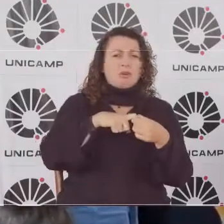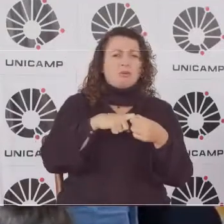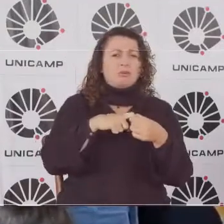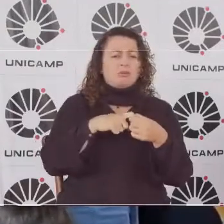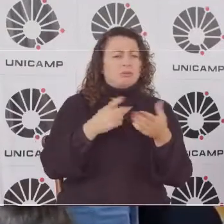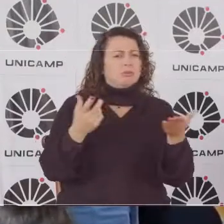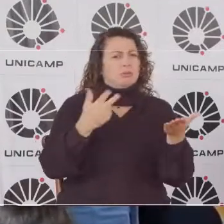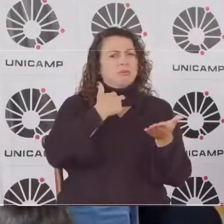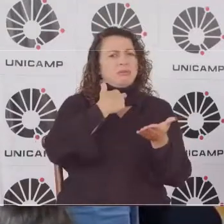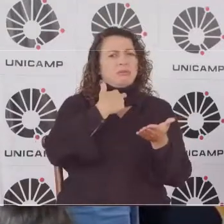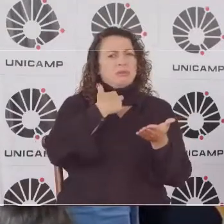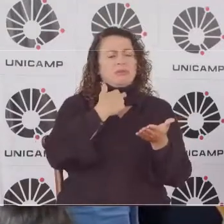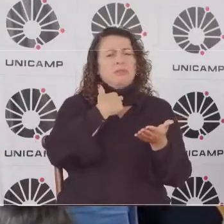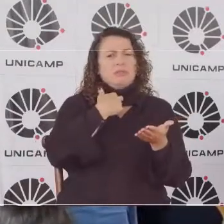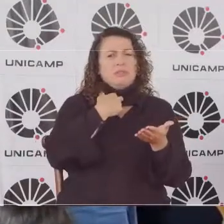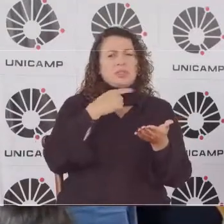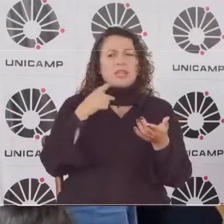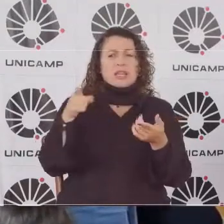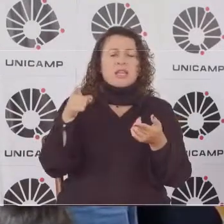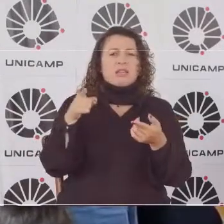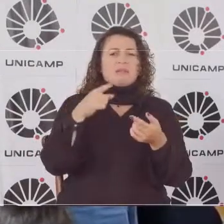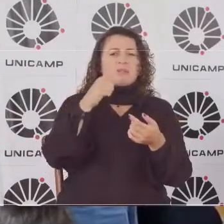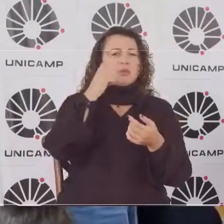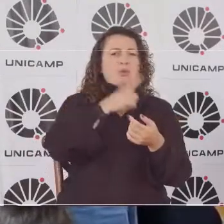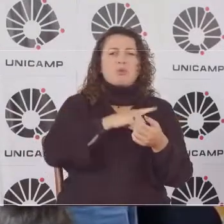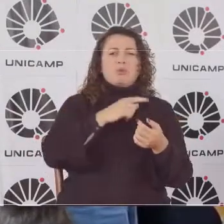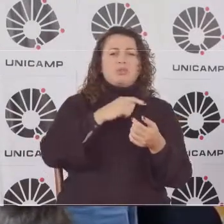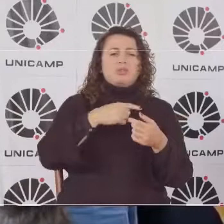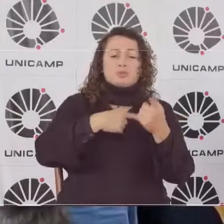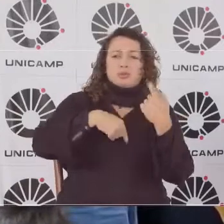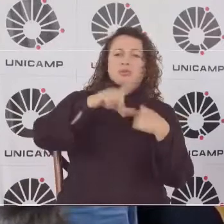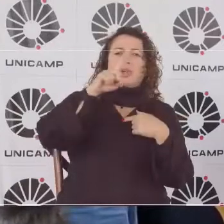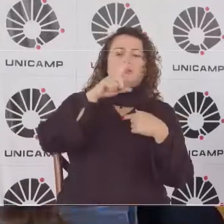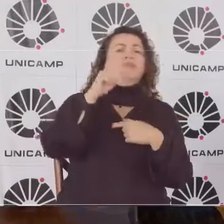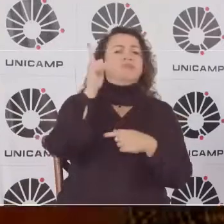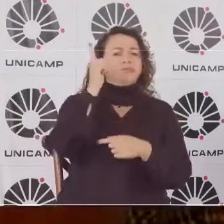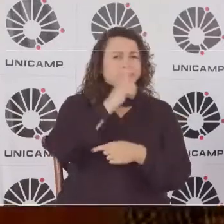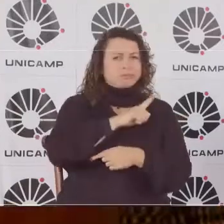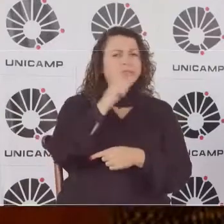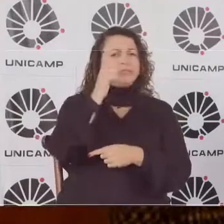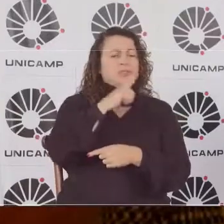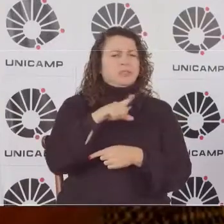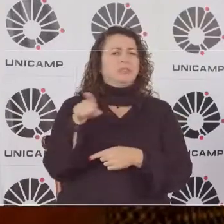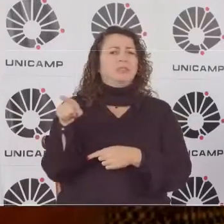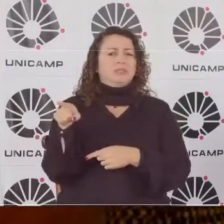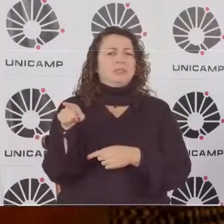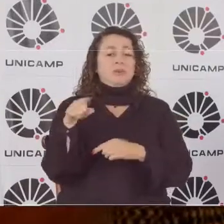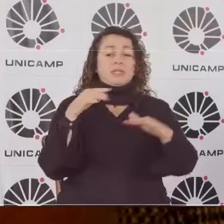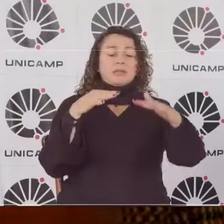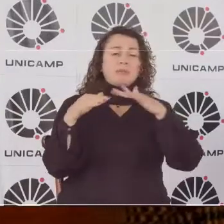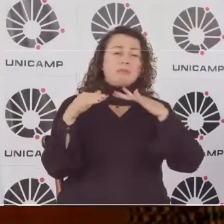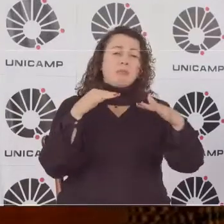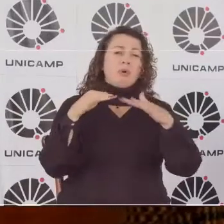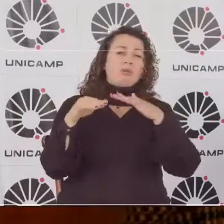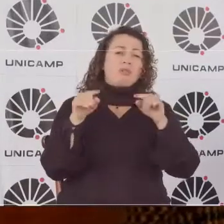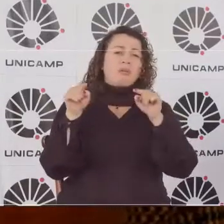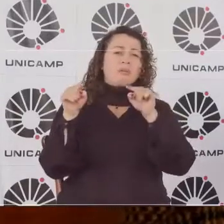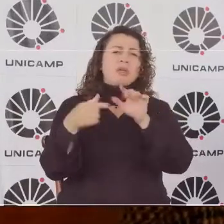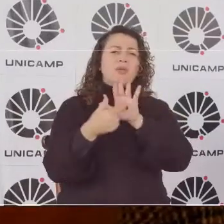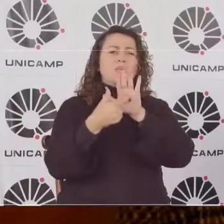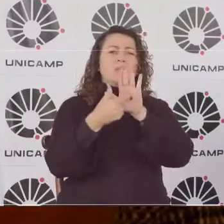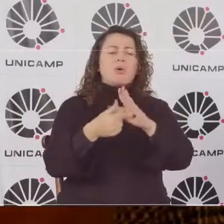causa disso que eles são mal sucedidos O que é característico desses movimentos